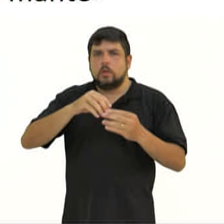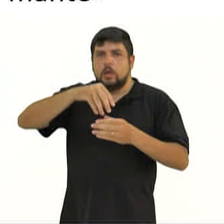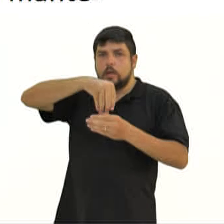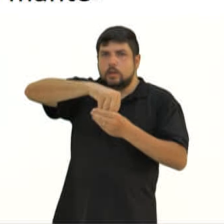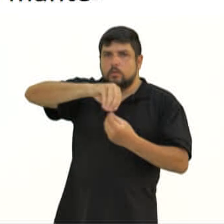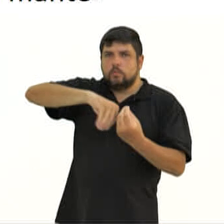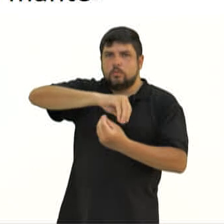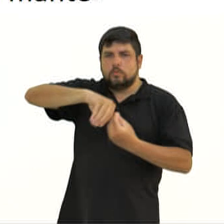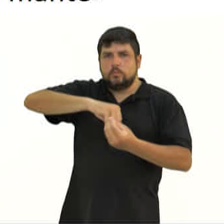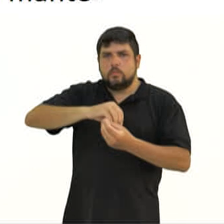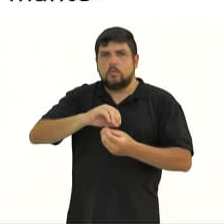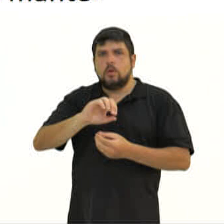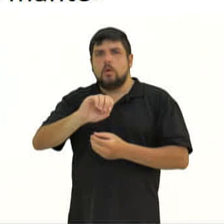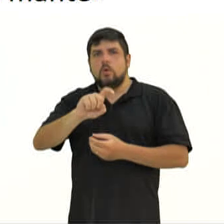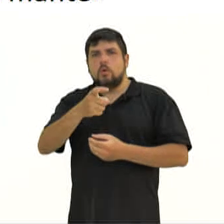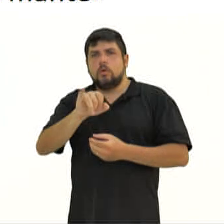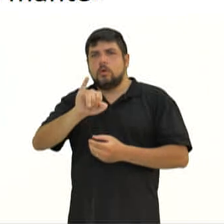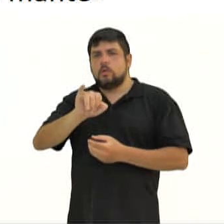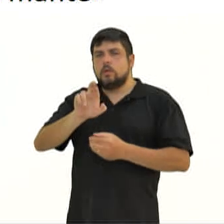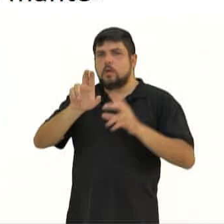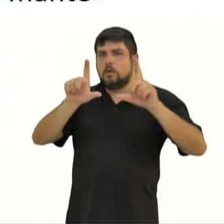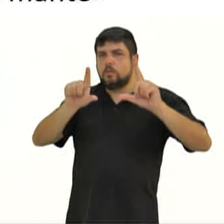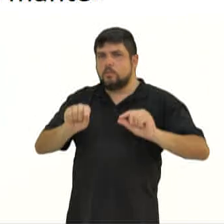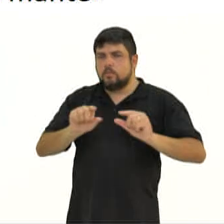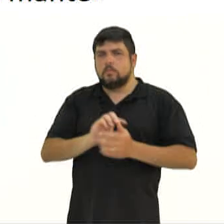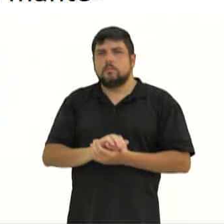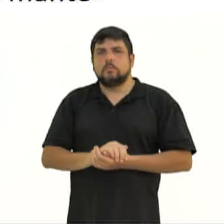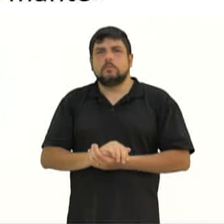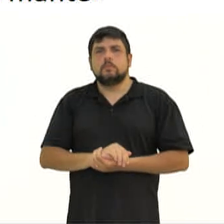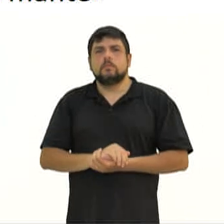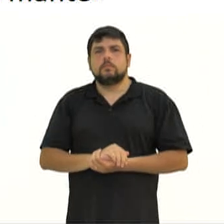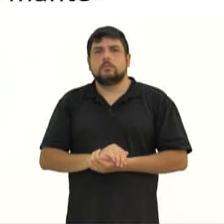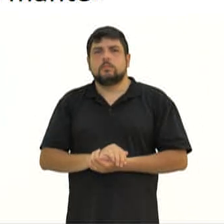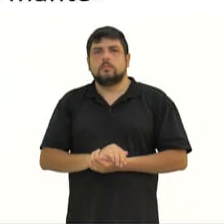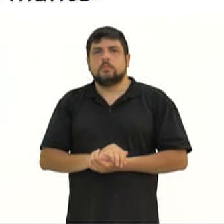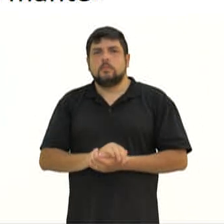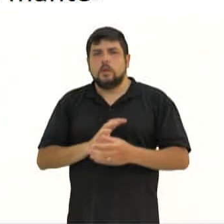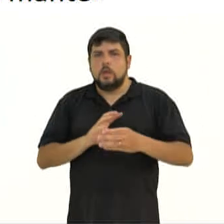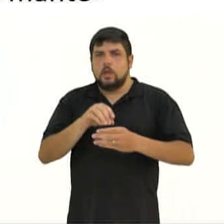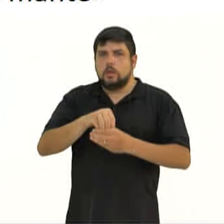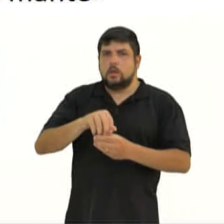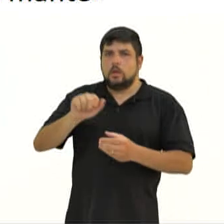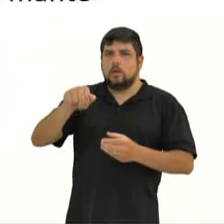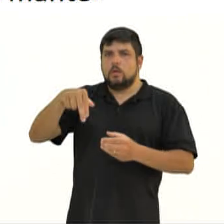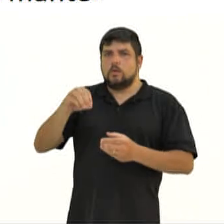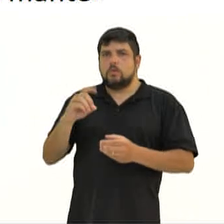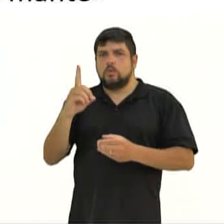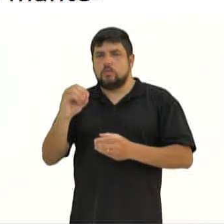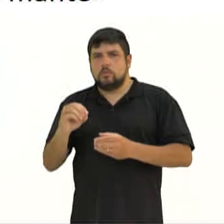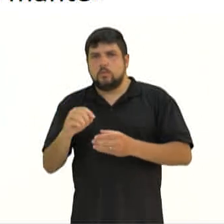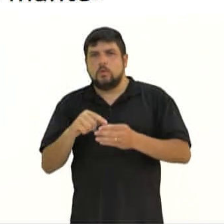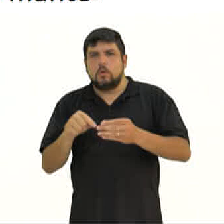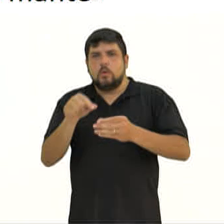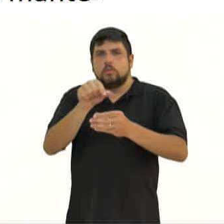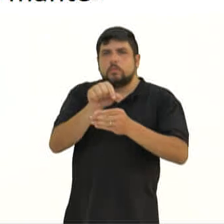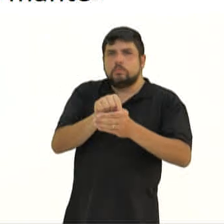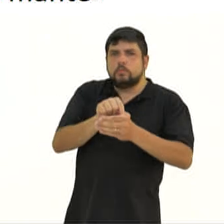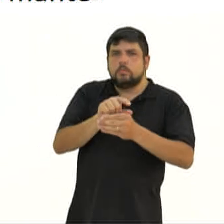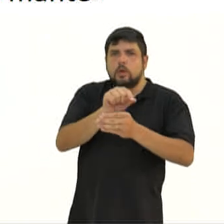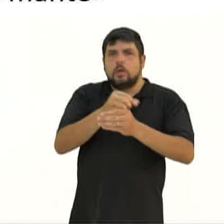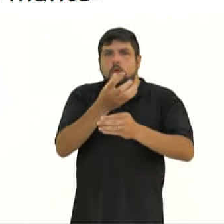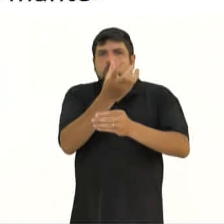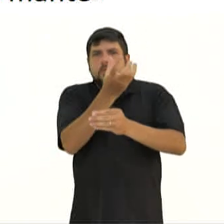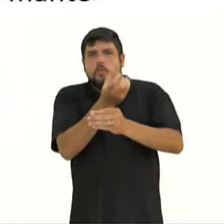de oxirredução. Então, quais são os componentes que estão lá na pilha? O anodo é o polo da pilha que sofre o processo de oxidação,